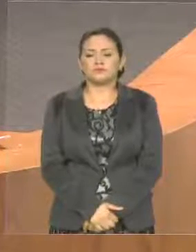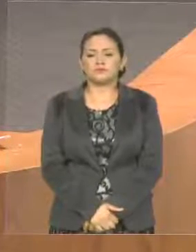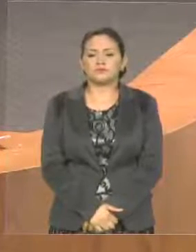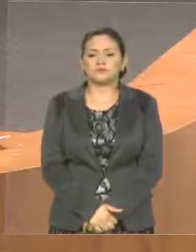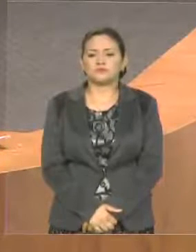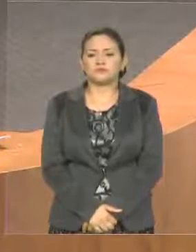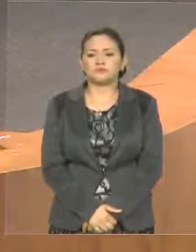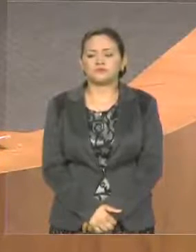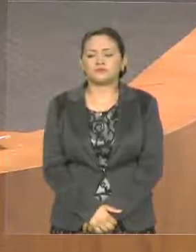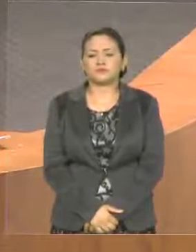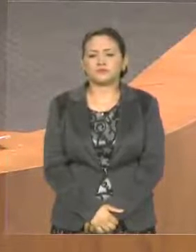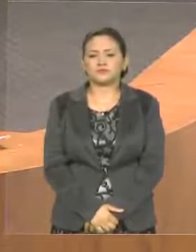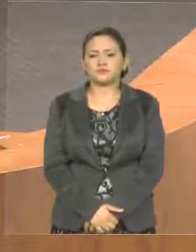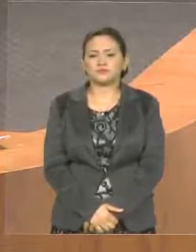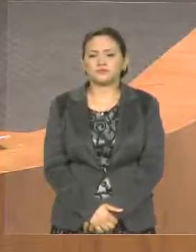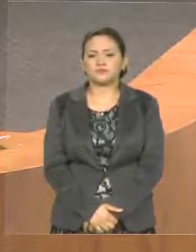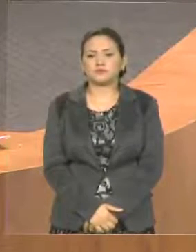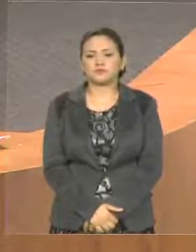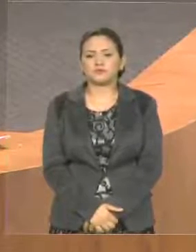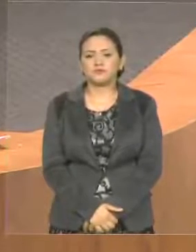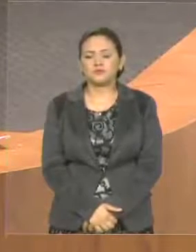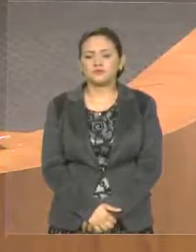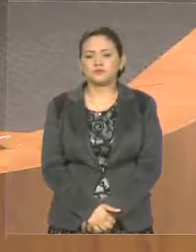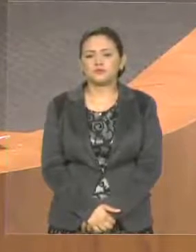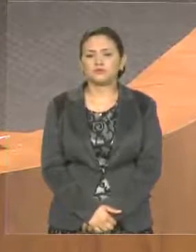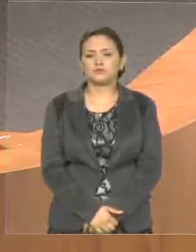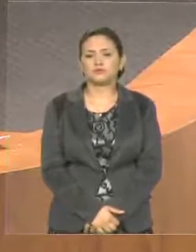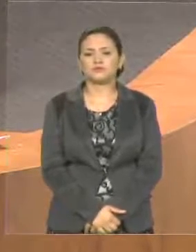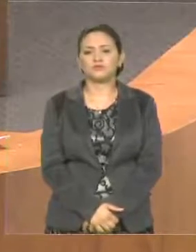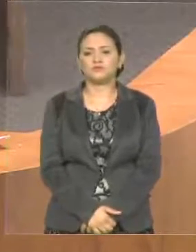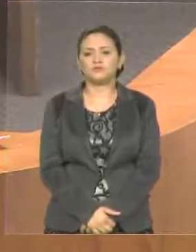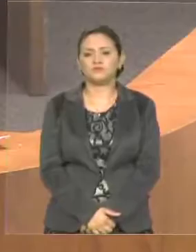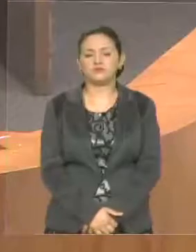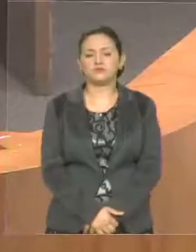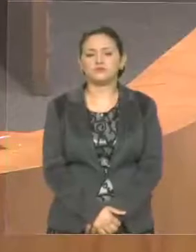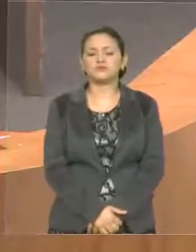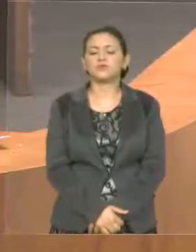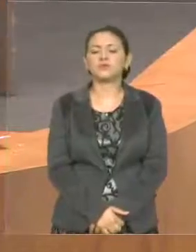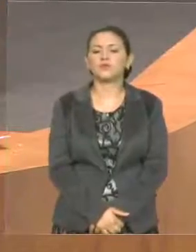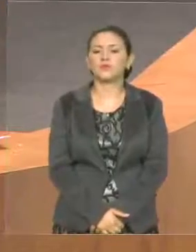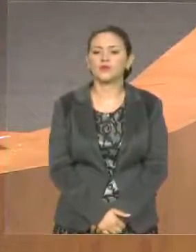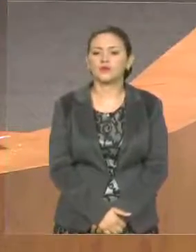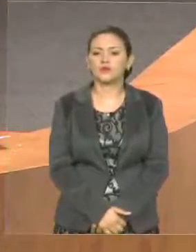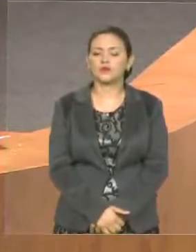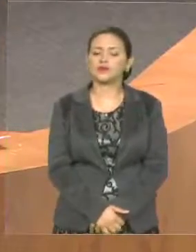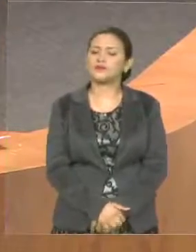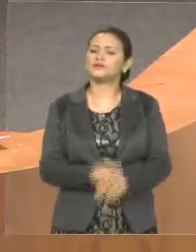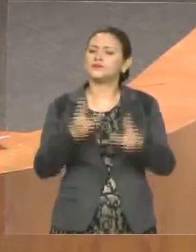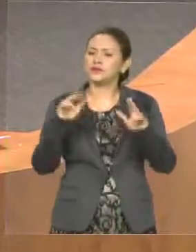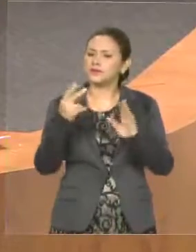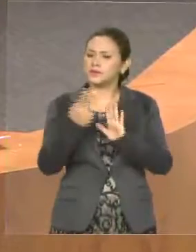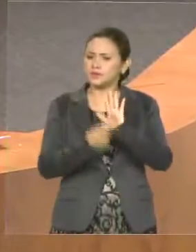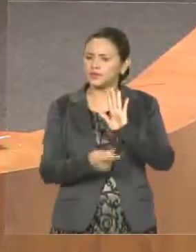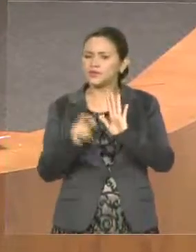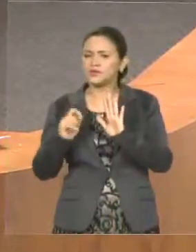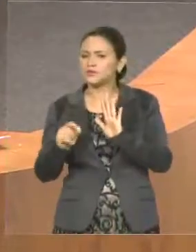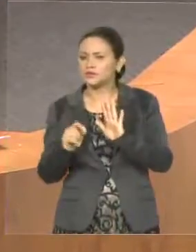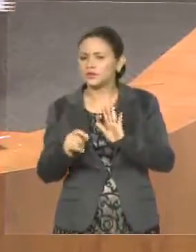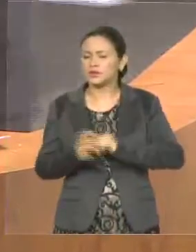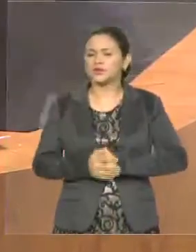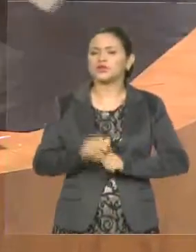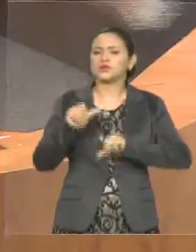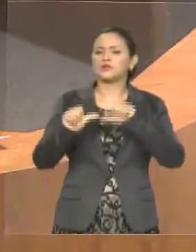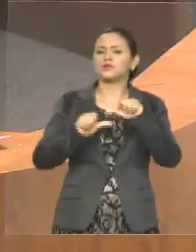o projeto? O projeto trata de substituição tributária. É um assunto complexo que eu vou tentar aqui resumir